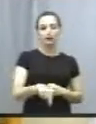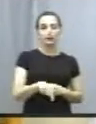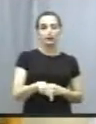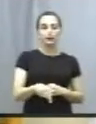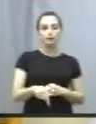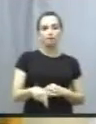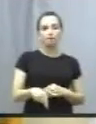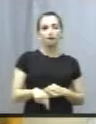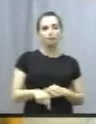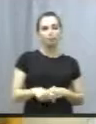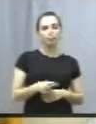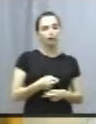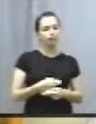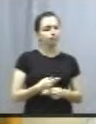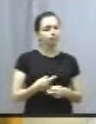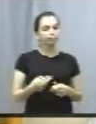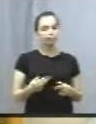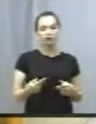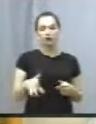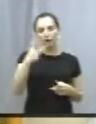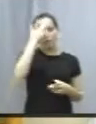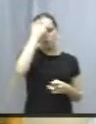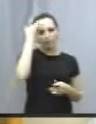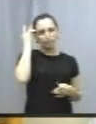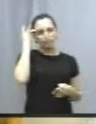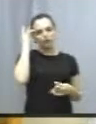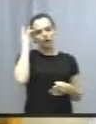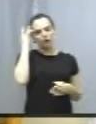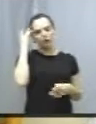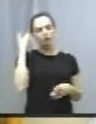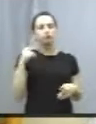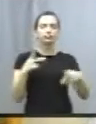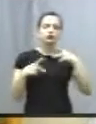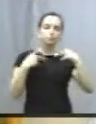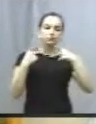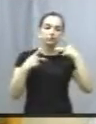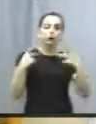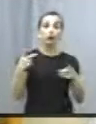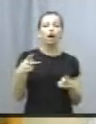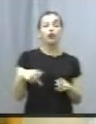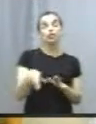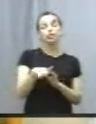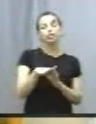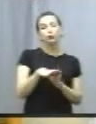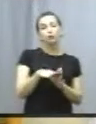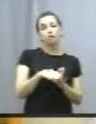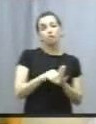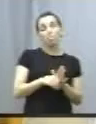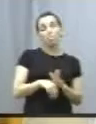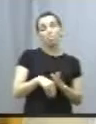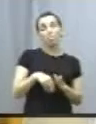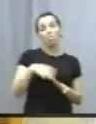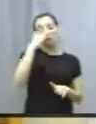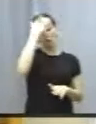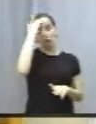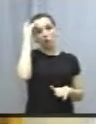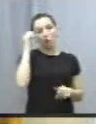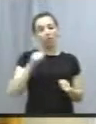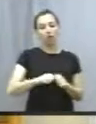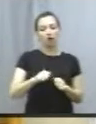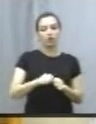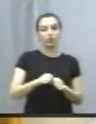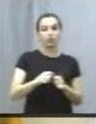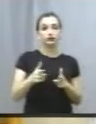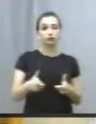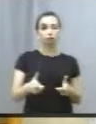É um tipo de coisa que muita gente fala, mas pouca gente tem o hábito de fazer. É um negócio que